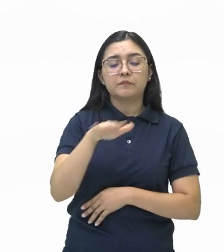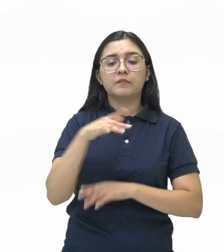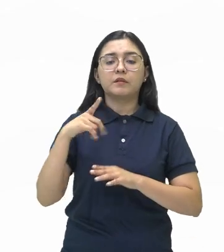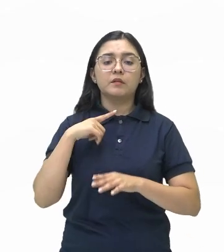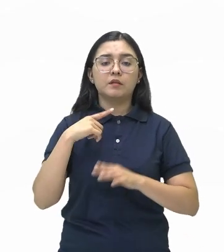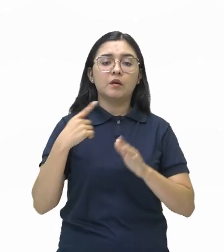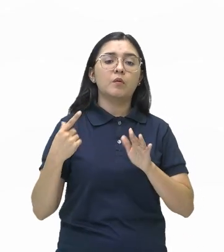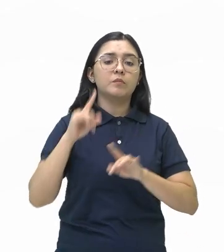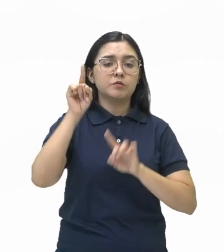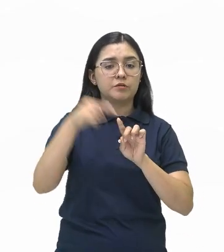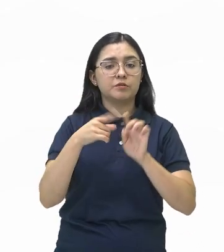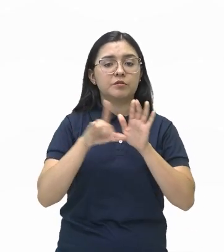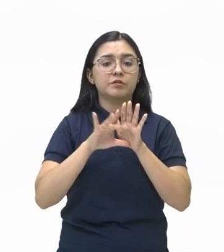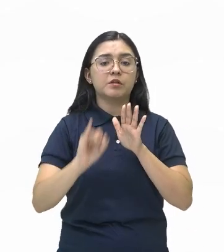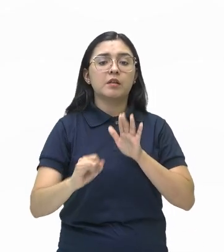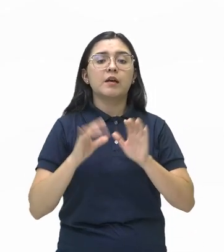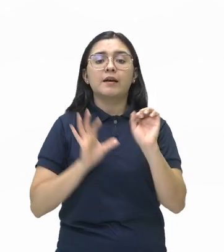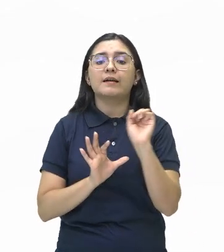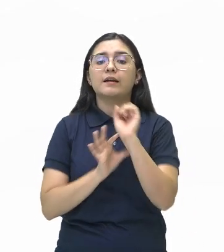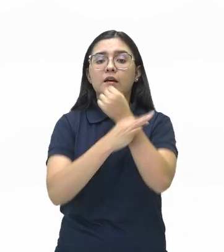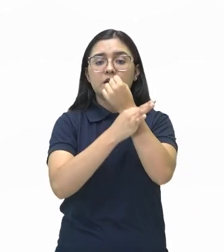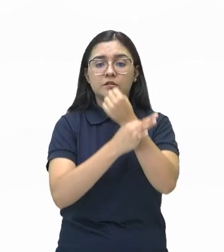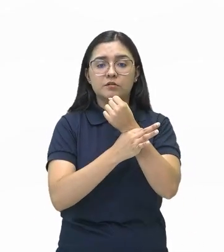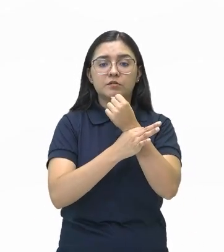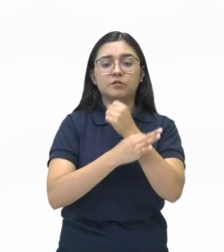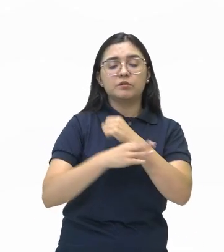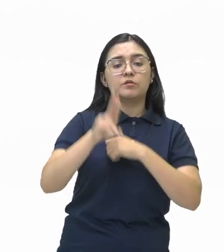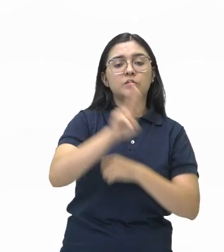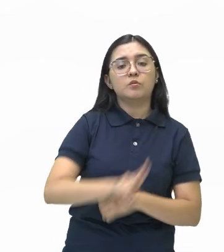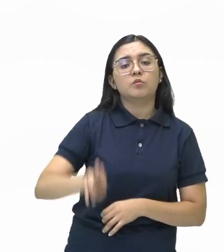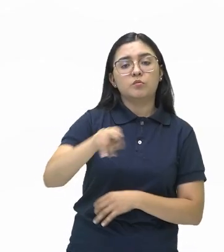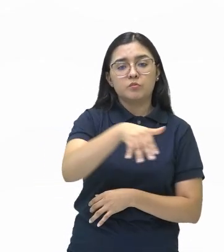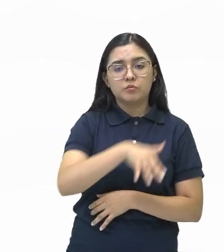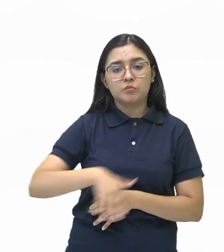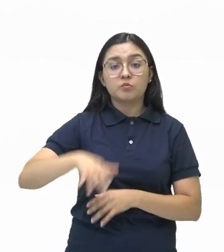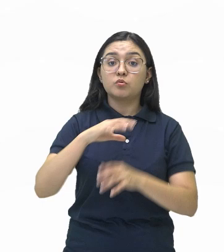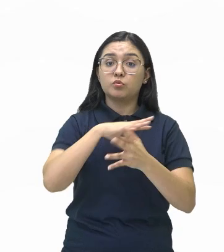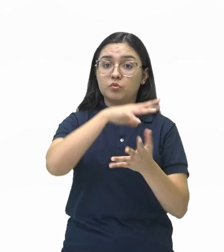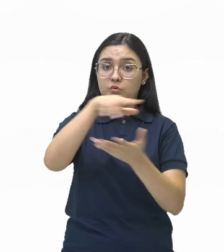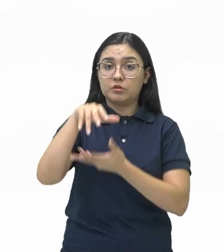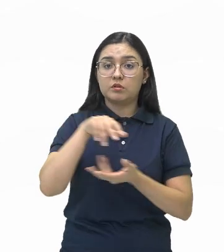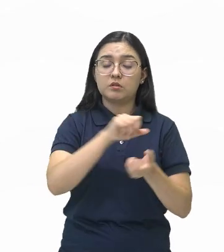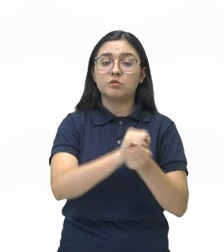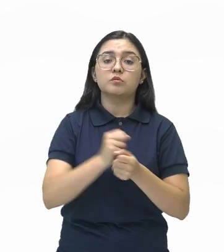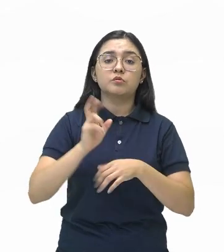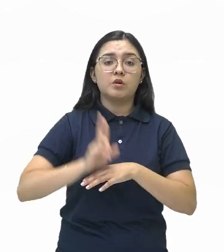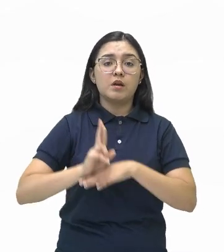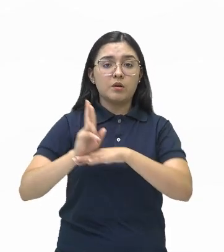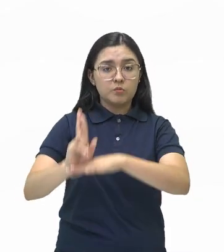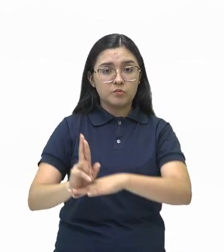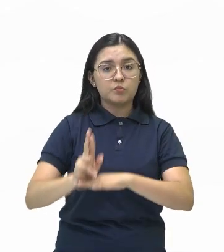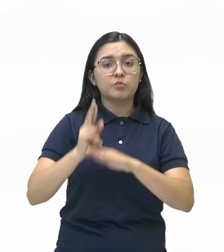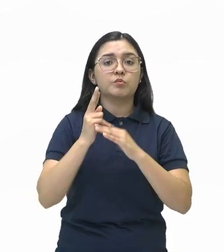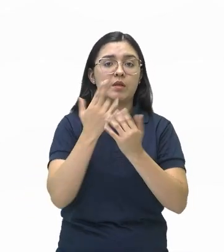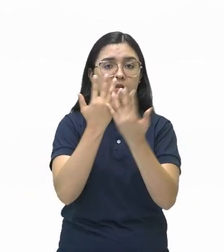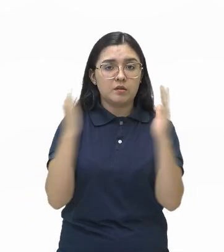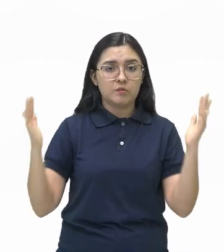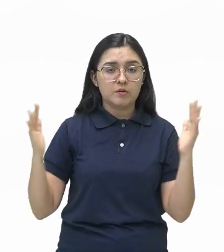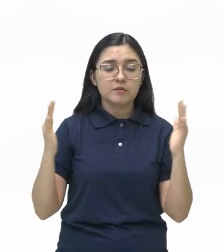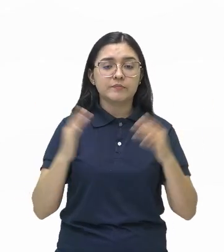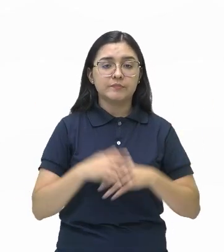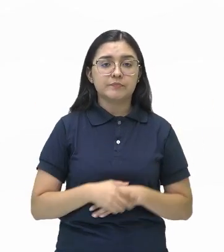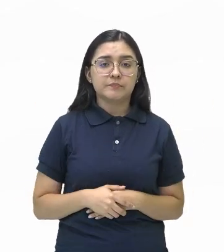dessa lei era garantir a utilização sustentável dos recursos naturais. Nós